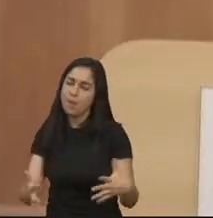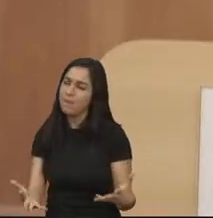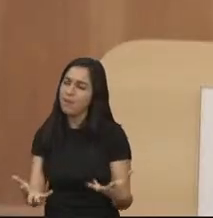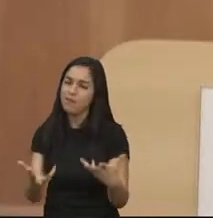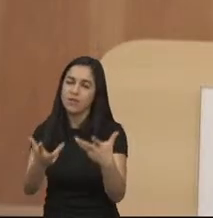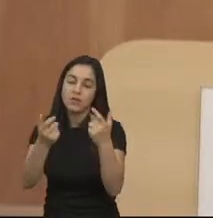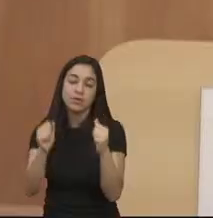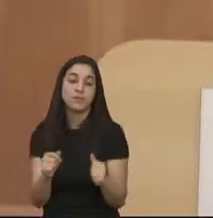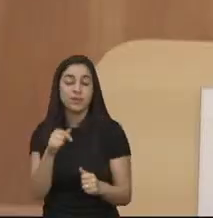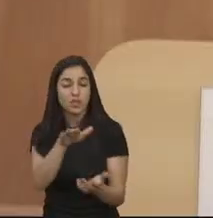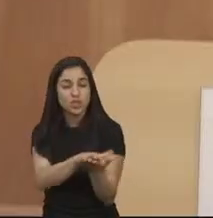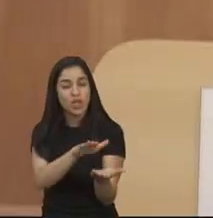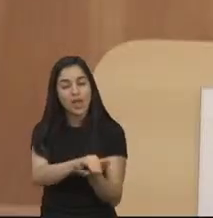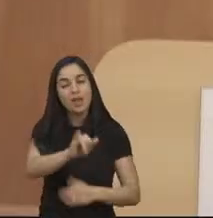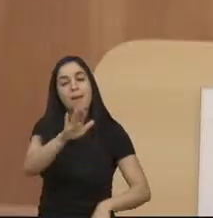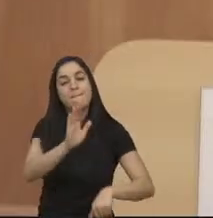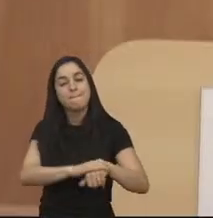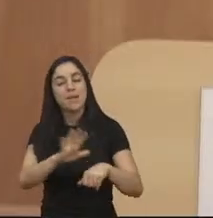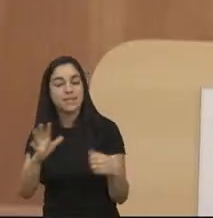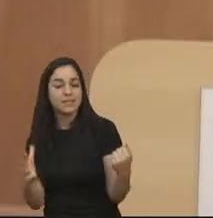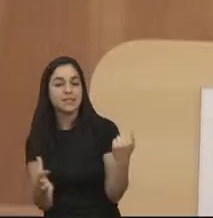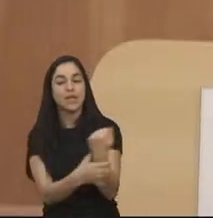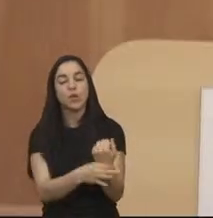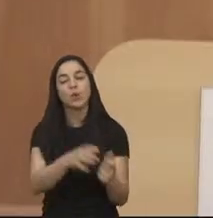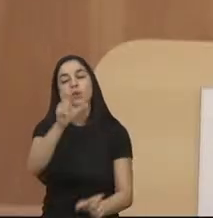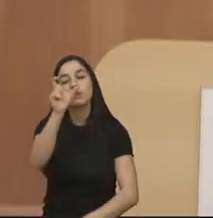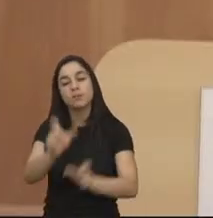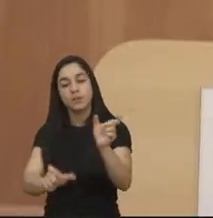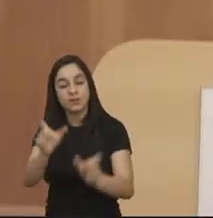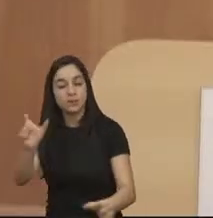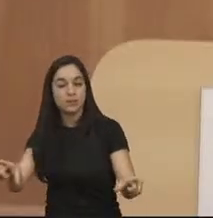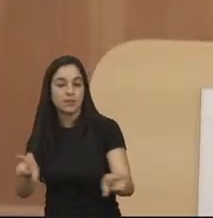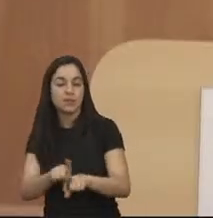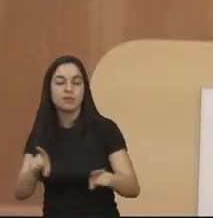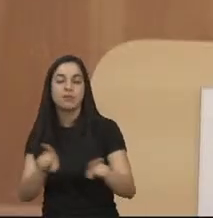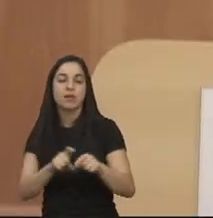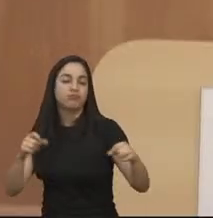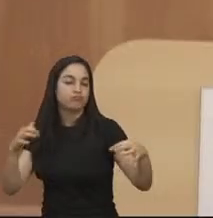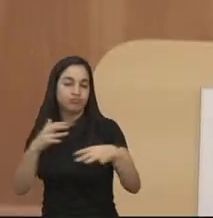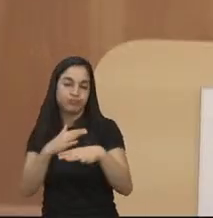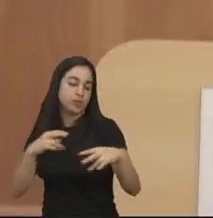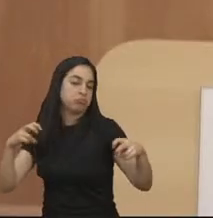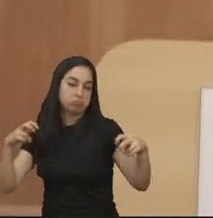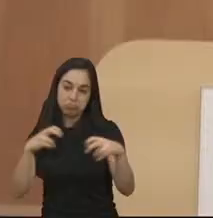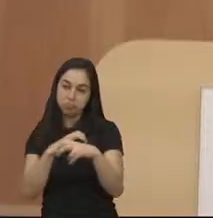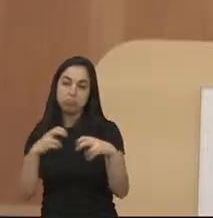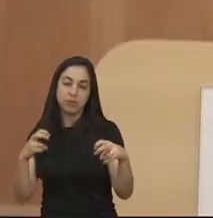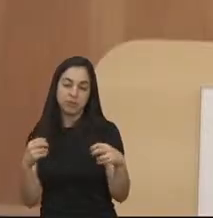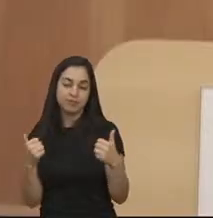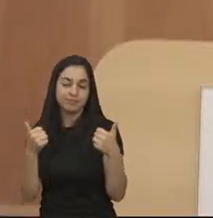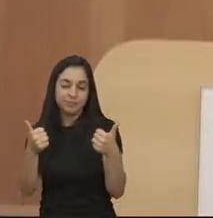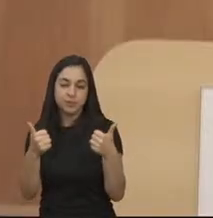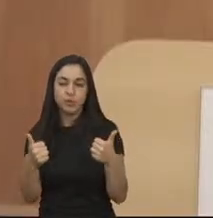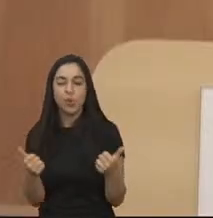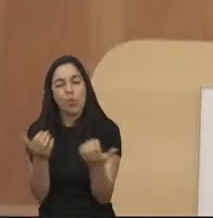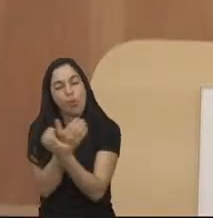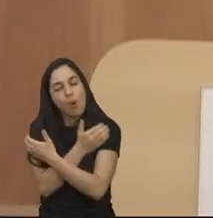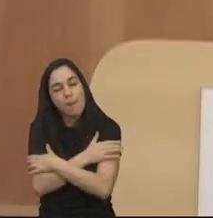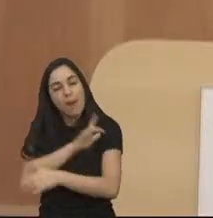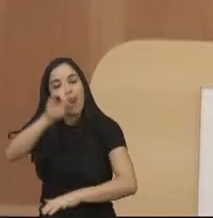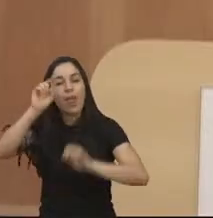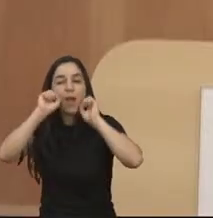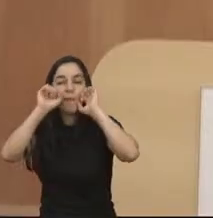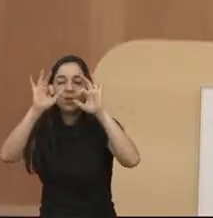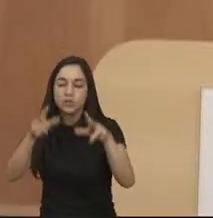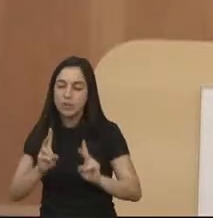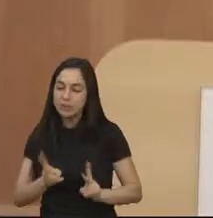cada vez mais seguro para as pessoas e para o trânsito em geral. Tá bom? Um abraço a vocês, que Deus abençoe e